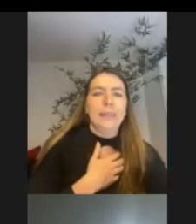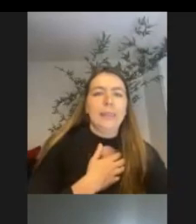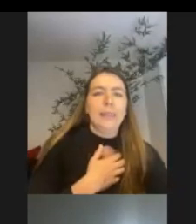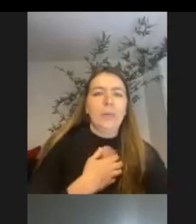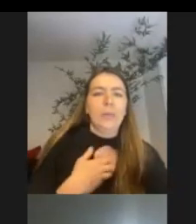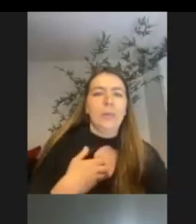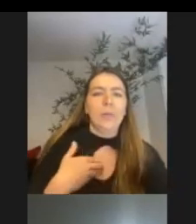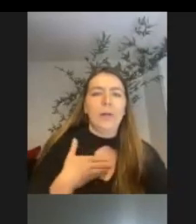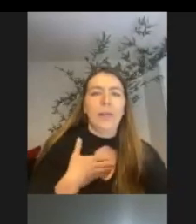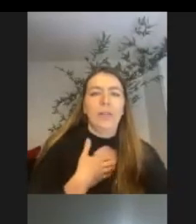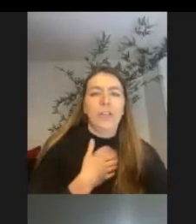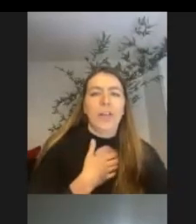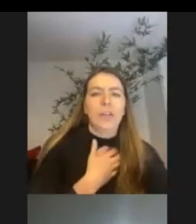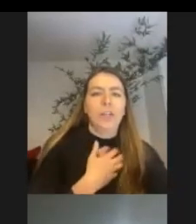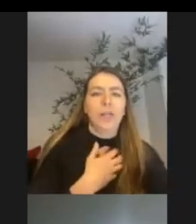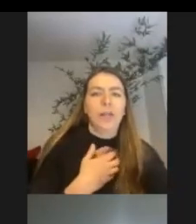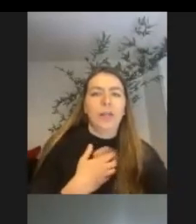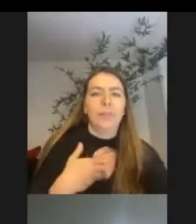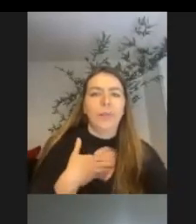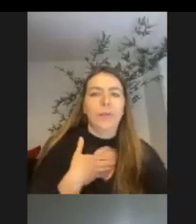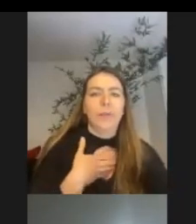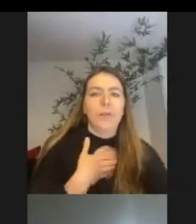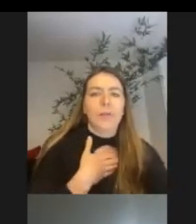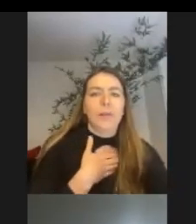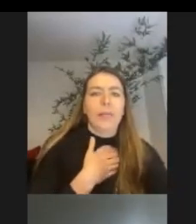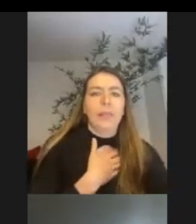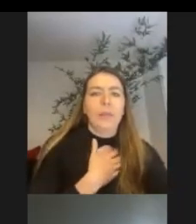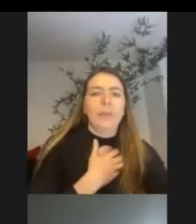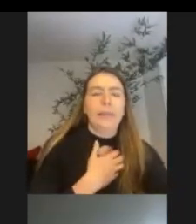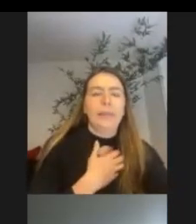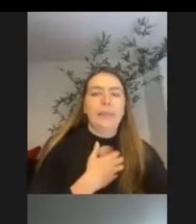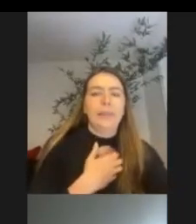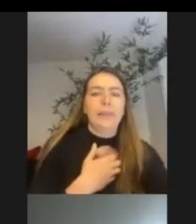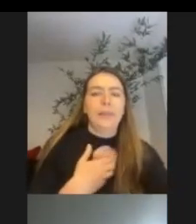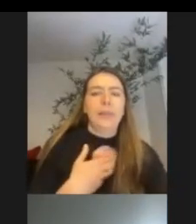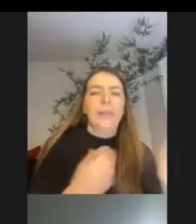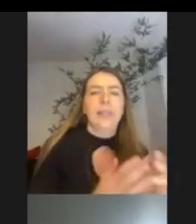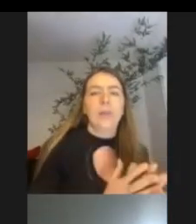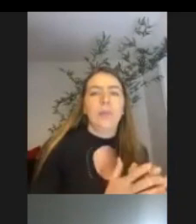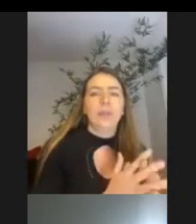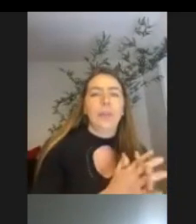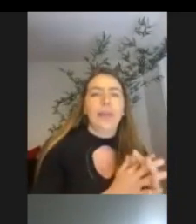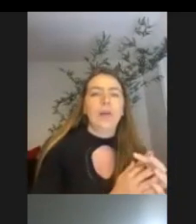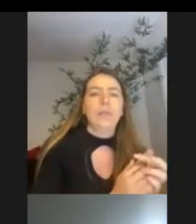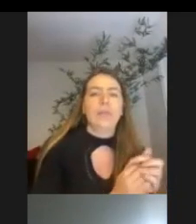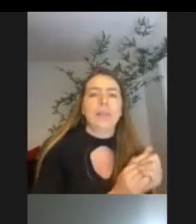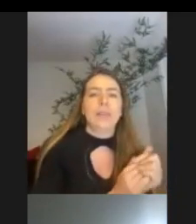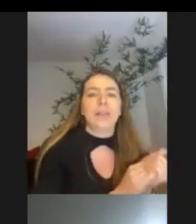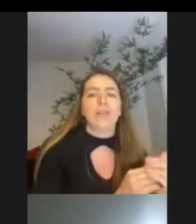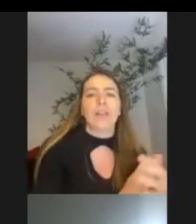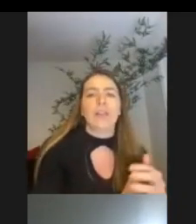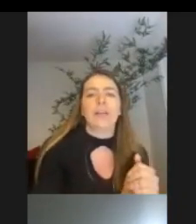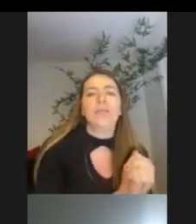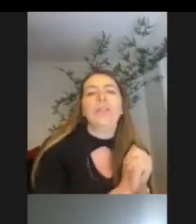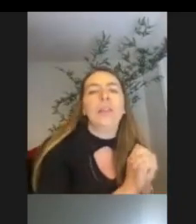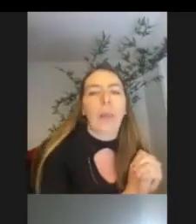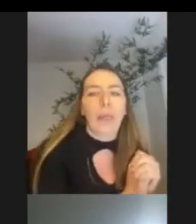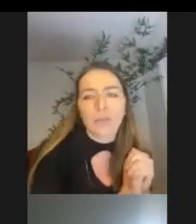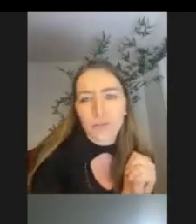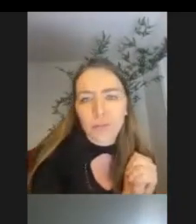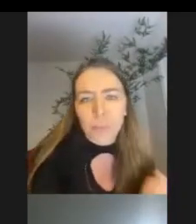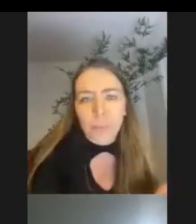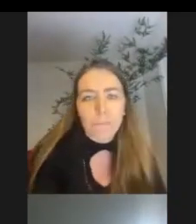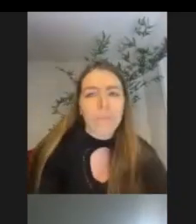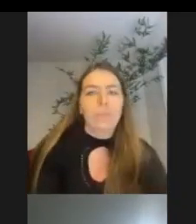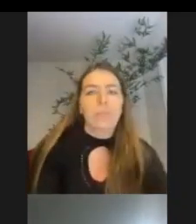A Ana colocou aqui no chat, deixa eu olhar. Ela não entendeu muito bem como fazer a associação dos